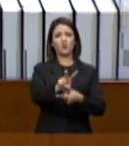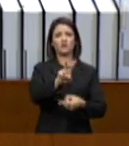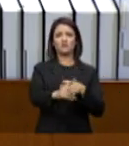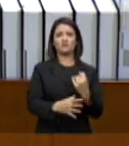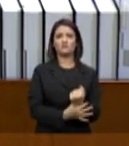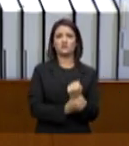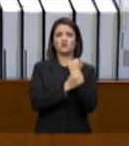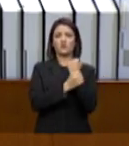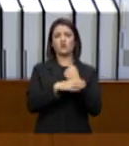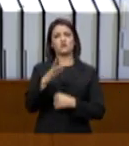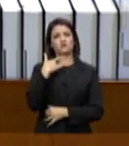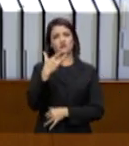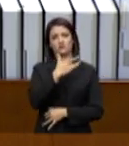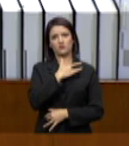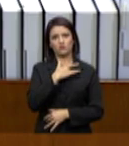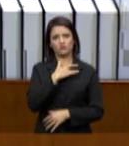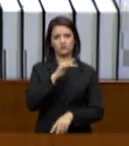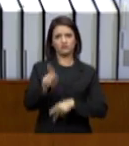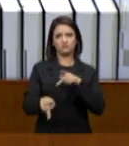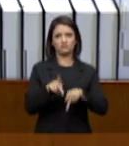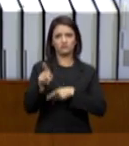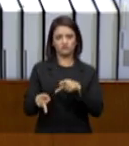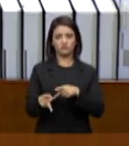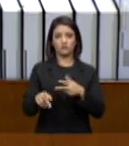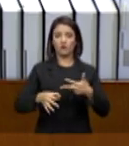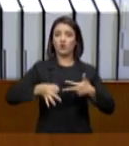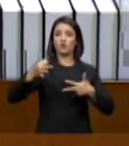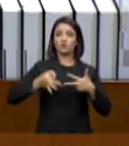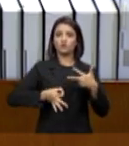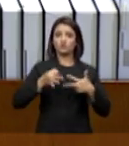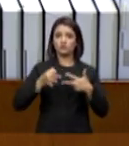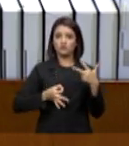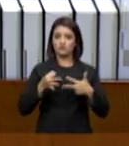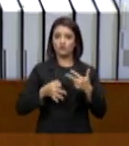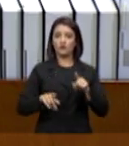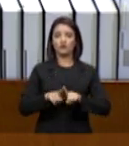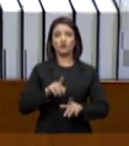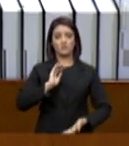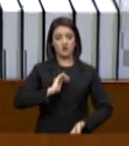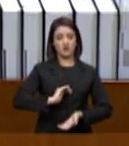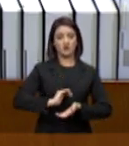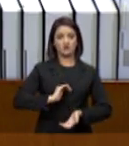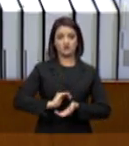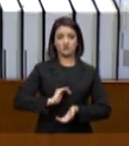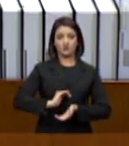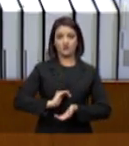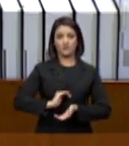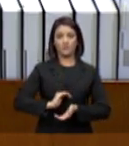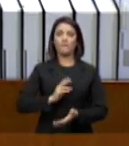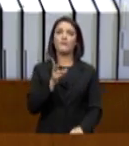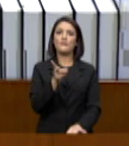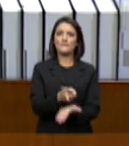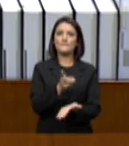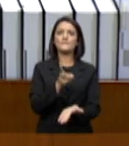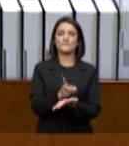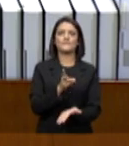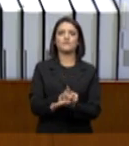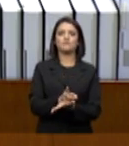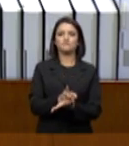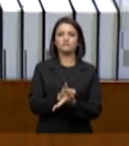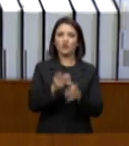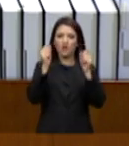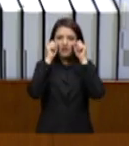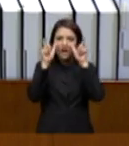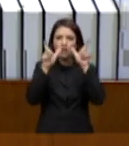da saúde da população o poder judiciário e o supremo tribunal federal permaneceram a postos